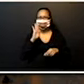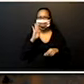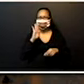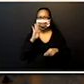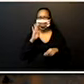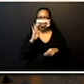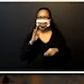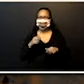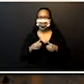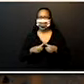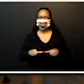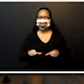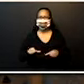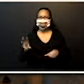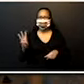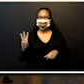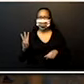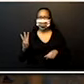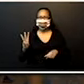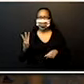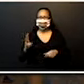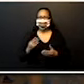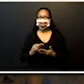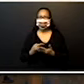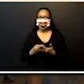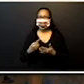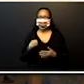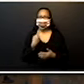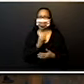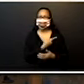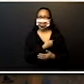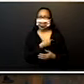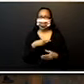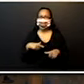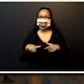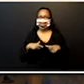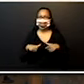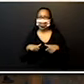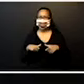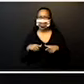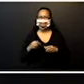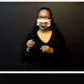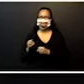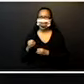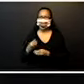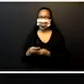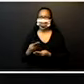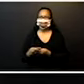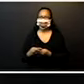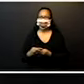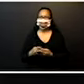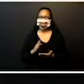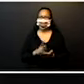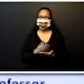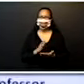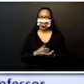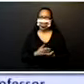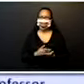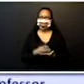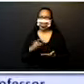Nessa terceira aula, nós vamos trabalhar com a página 210 até a 212.